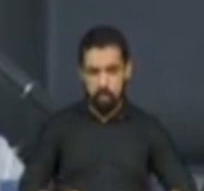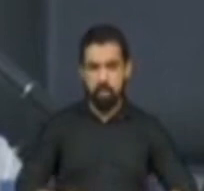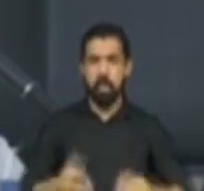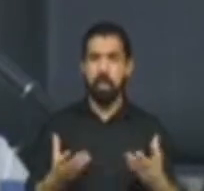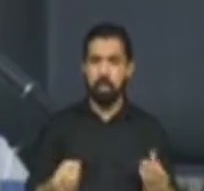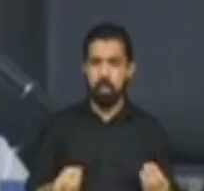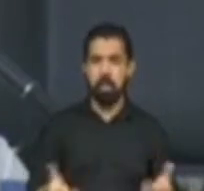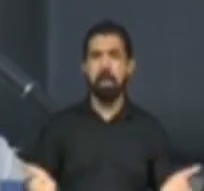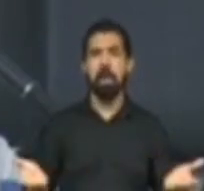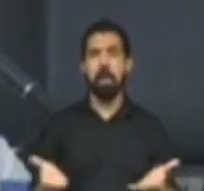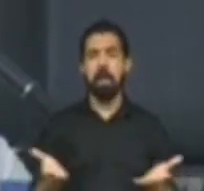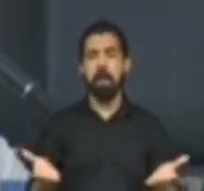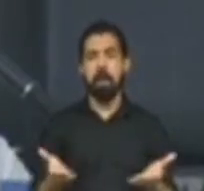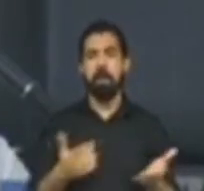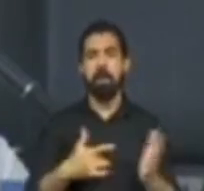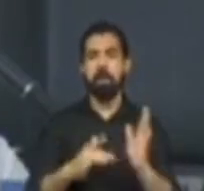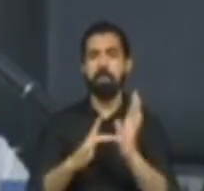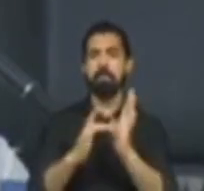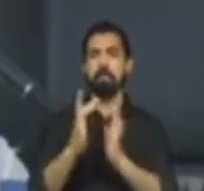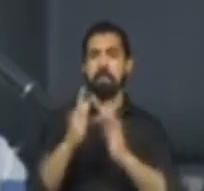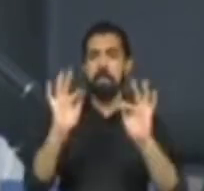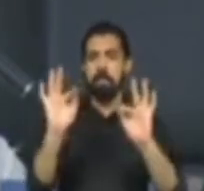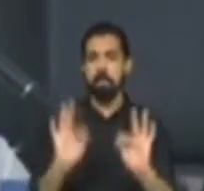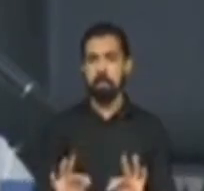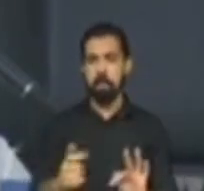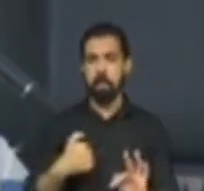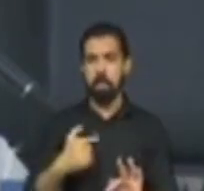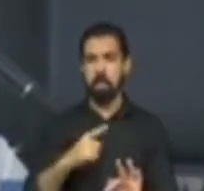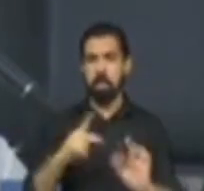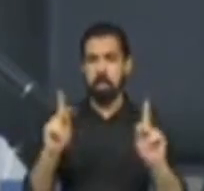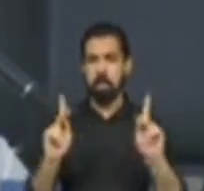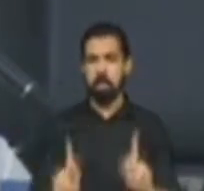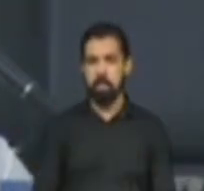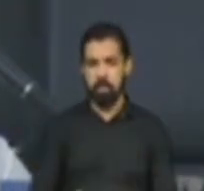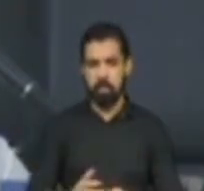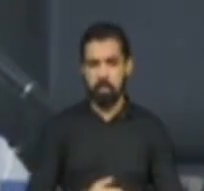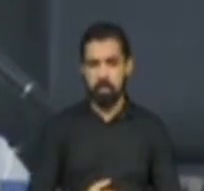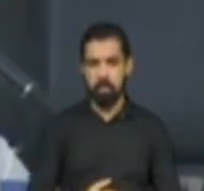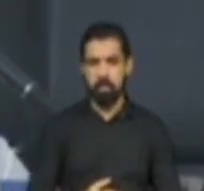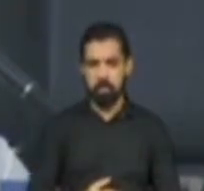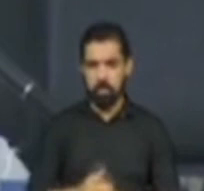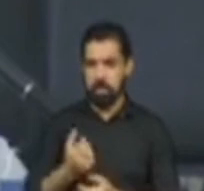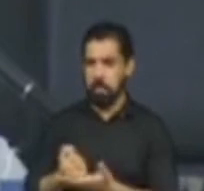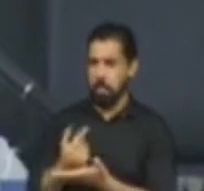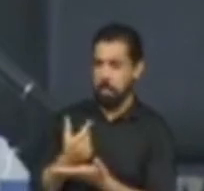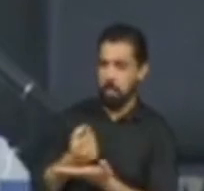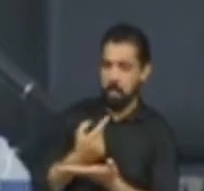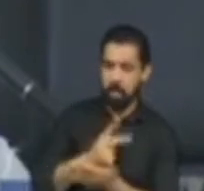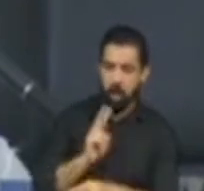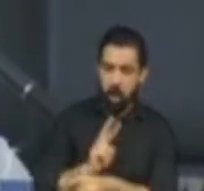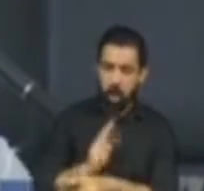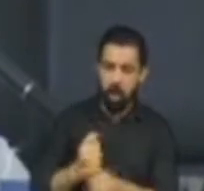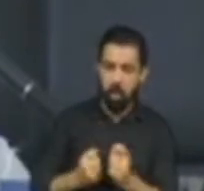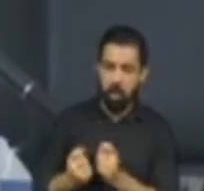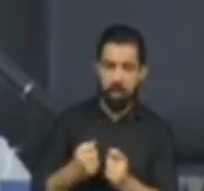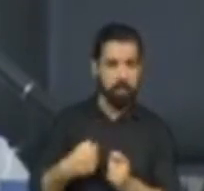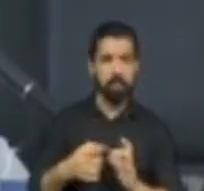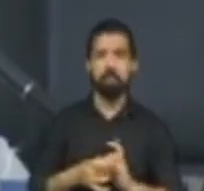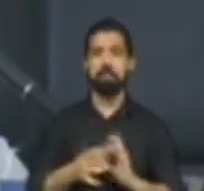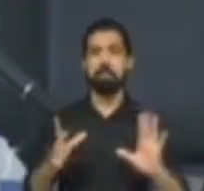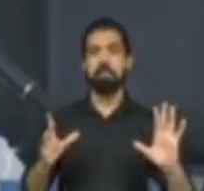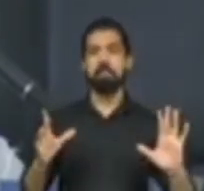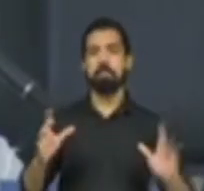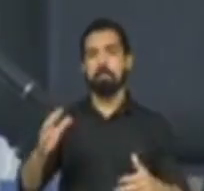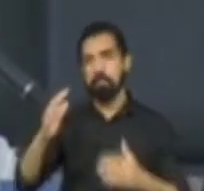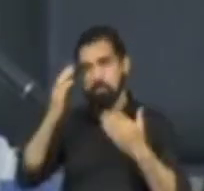Mas hoje eu sou feliz. Hoje eu tenho paz. Hoje eu não tomo carbolite, eu não tomo Aldol. Eu sou um homem livre para servir a Deus.